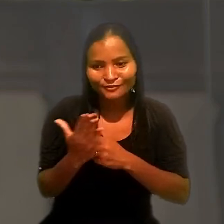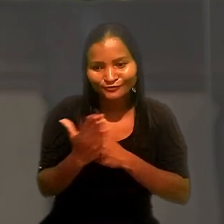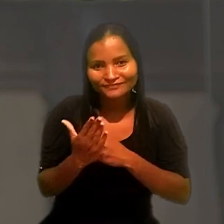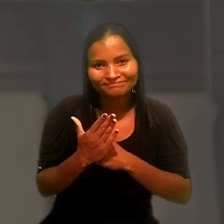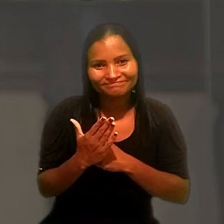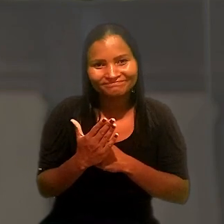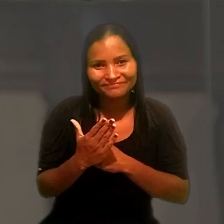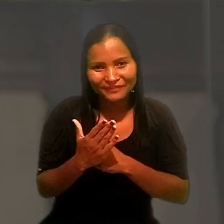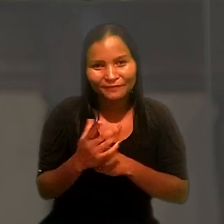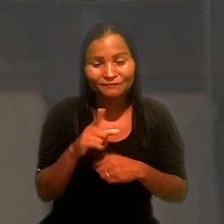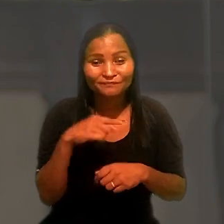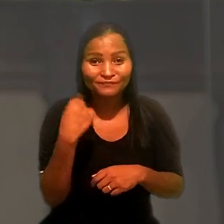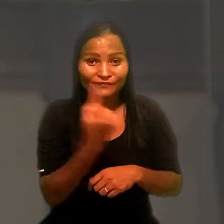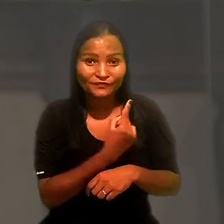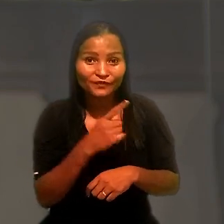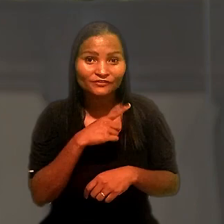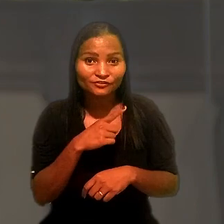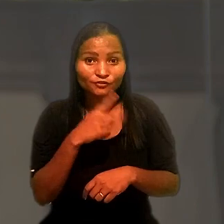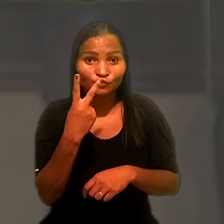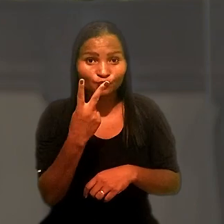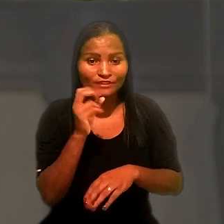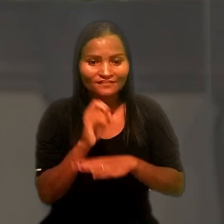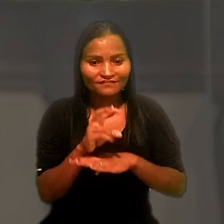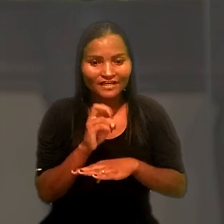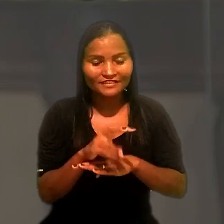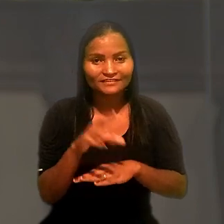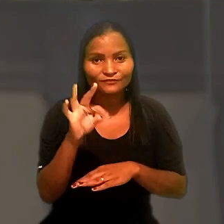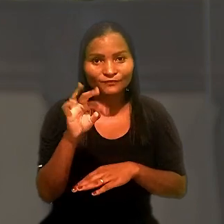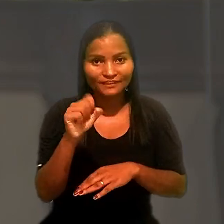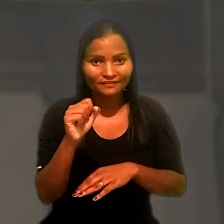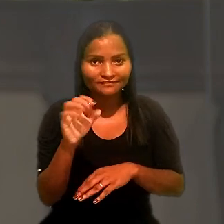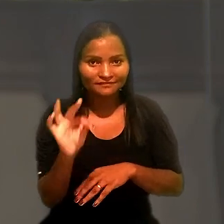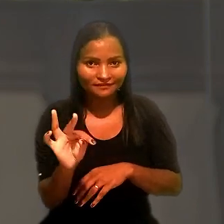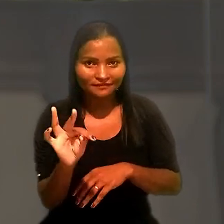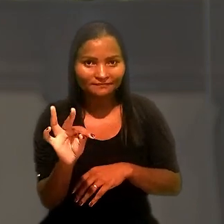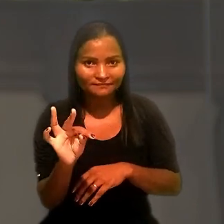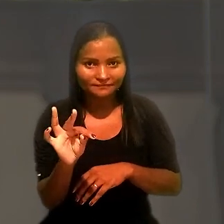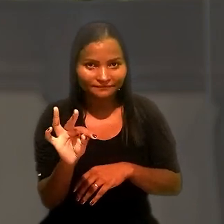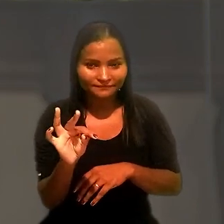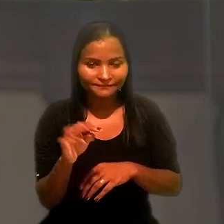favor. Nós tínhamos 2 vagas no TST, uma